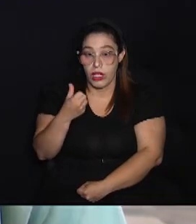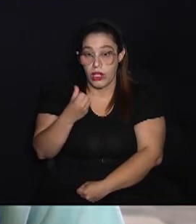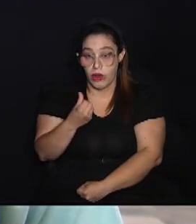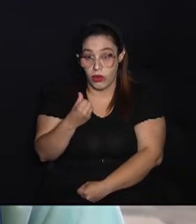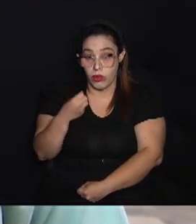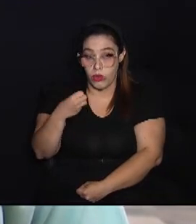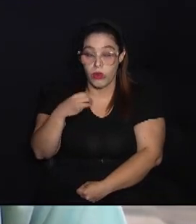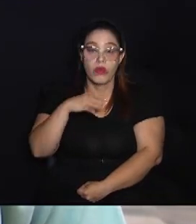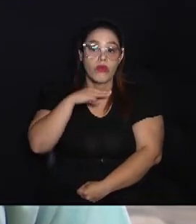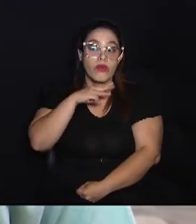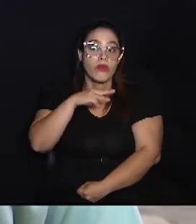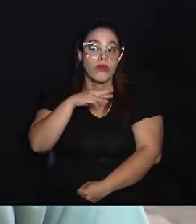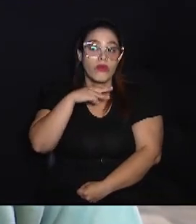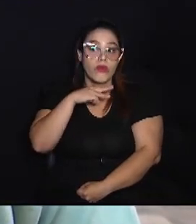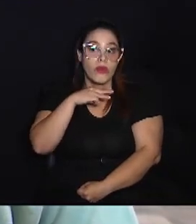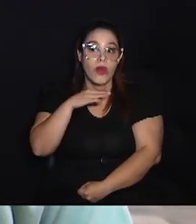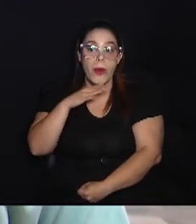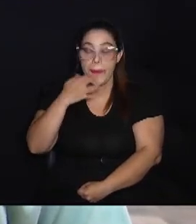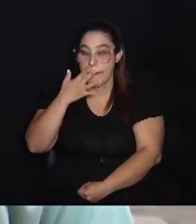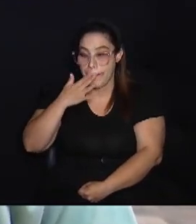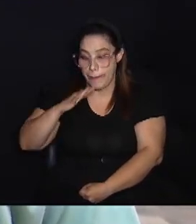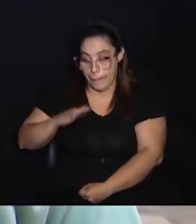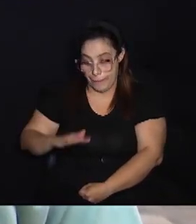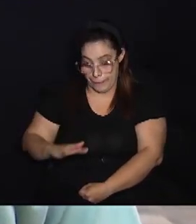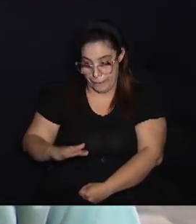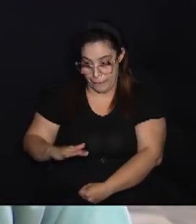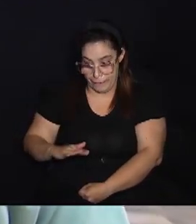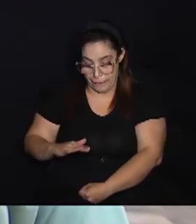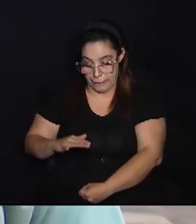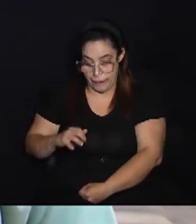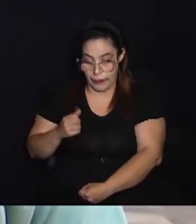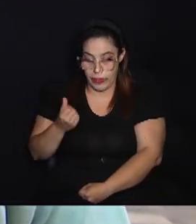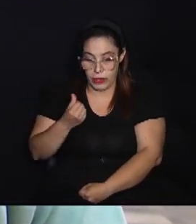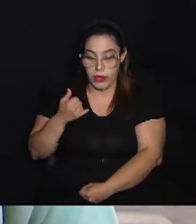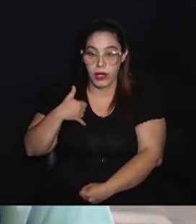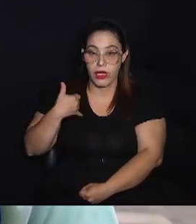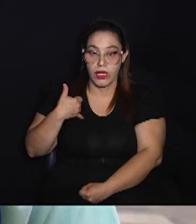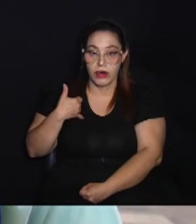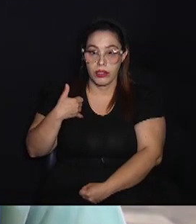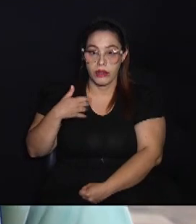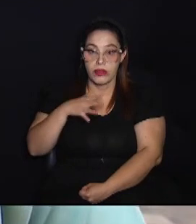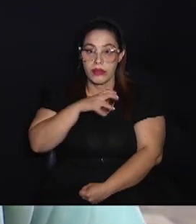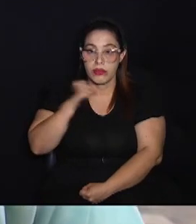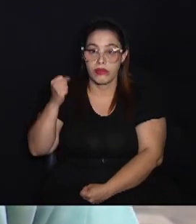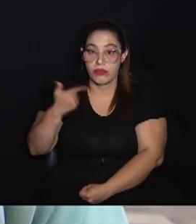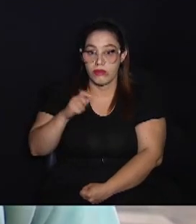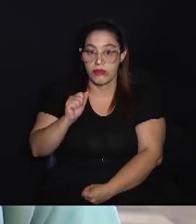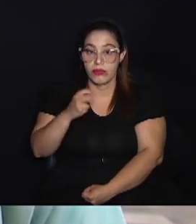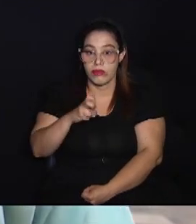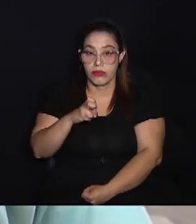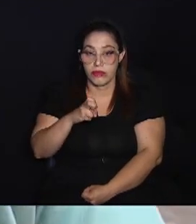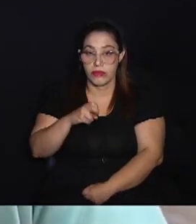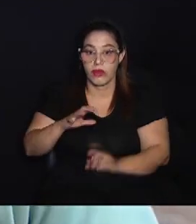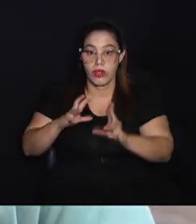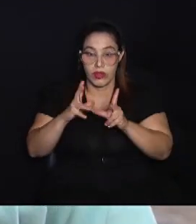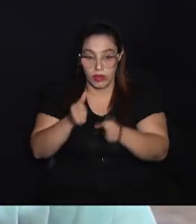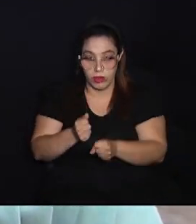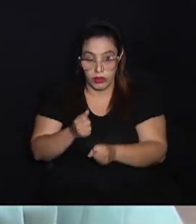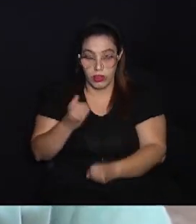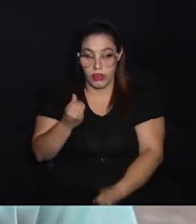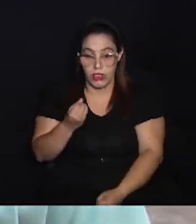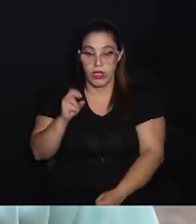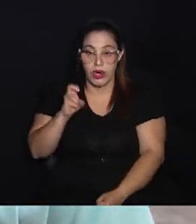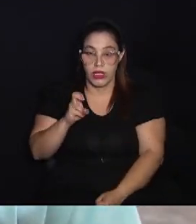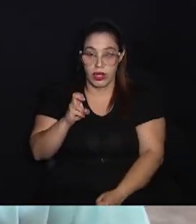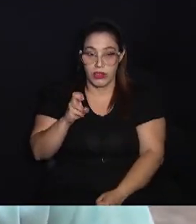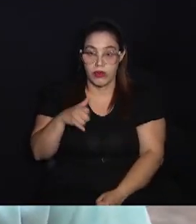As demais, todas as crianças menores de 6 anos, a partir de 1º de abril de 2025, todas aquelas de 0 a 5